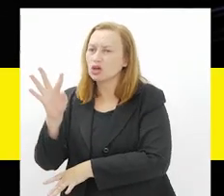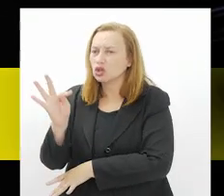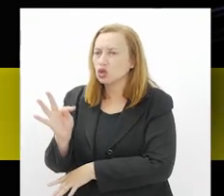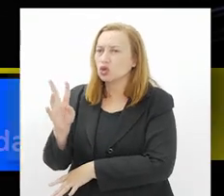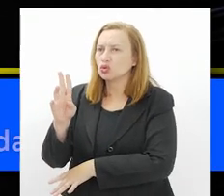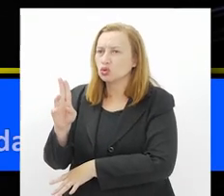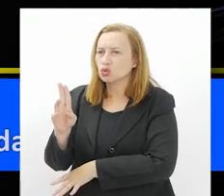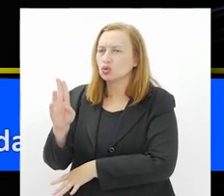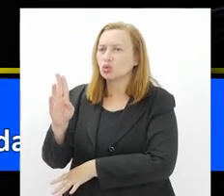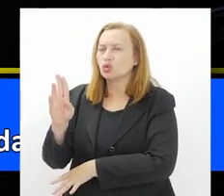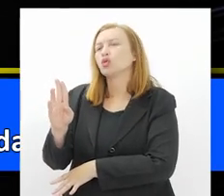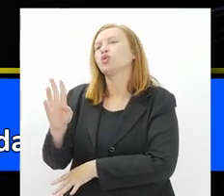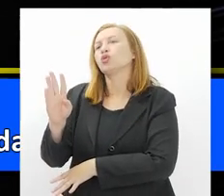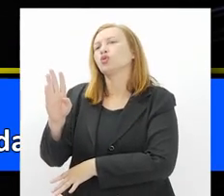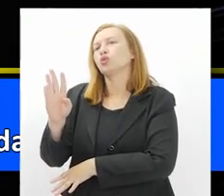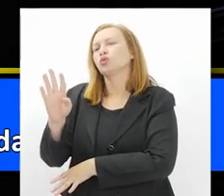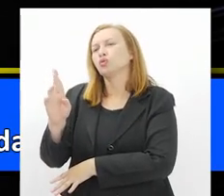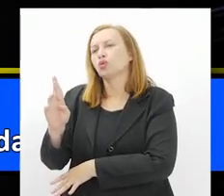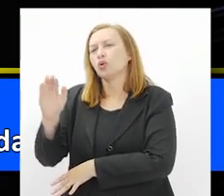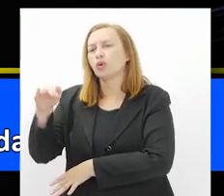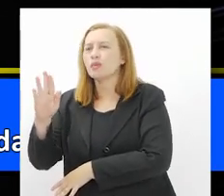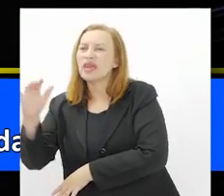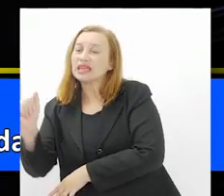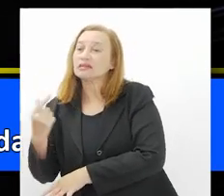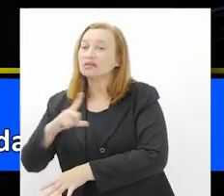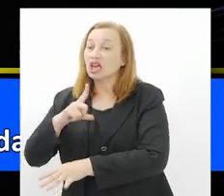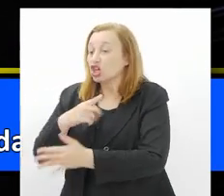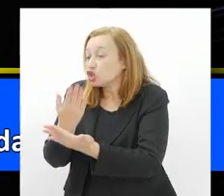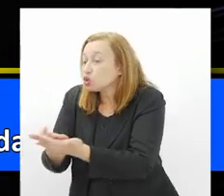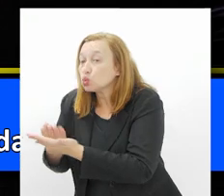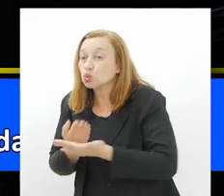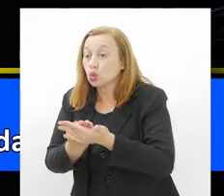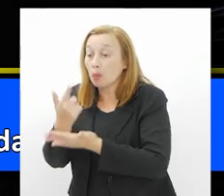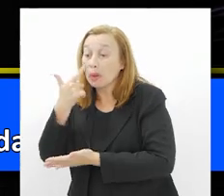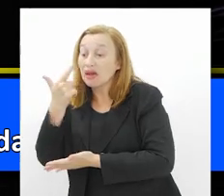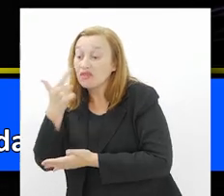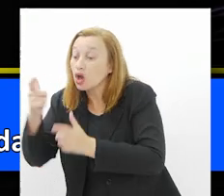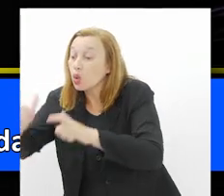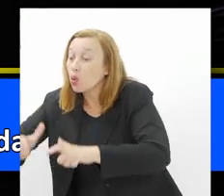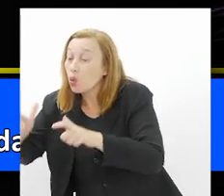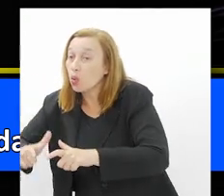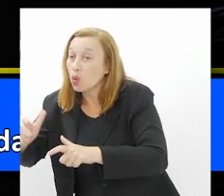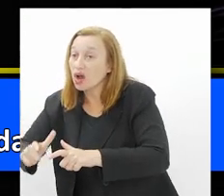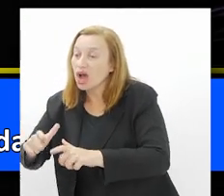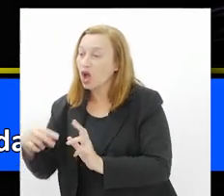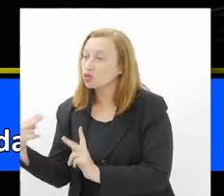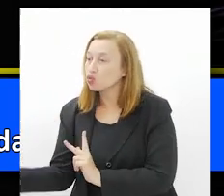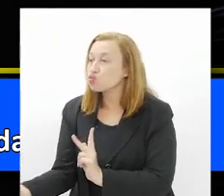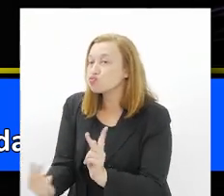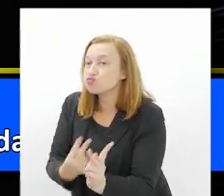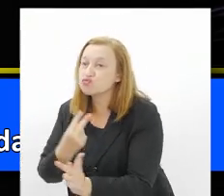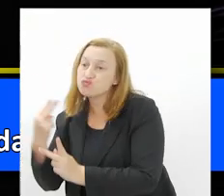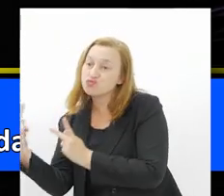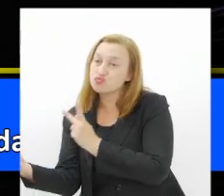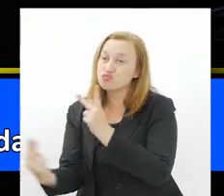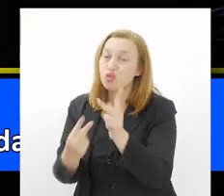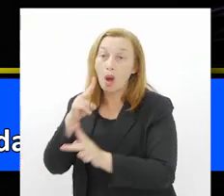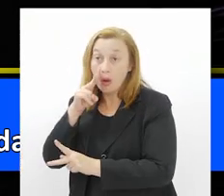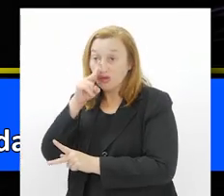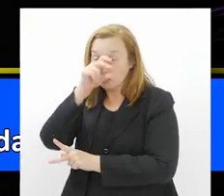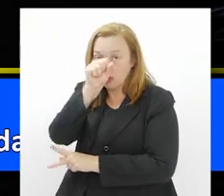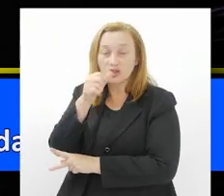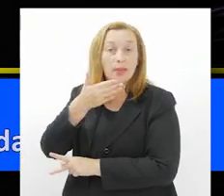instalar uma turbina, por exemplo. Então, você tem estudos, né, para você identificar regiões que tenha uma velocidade do